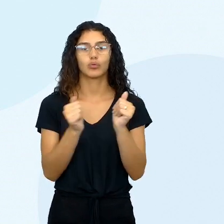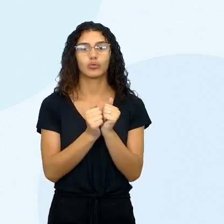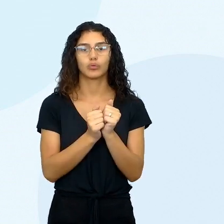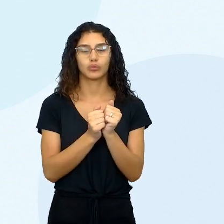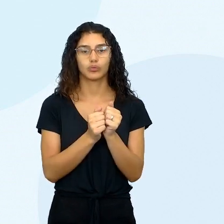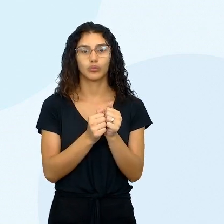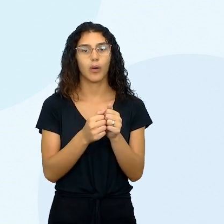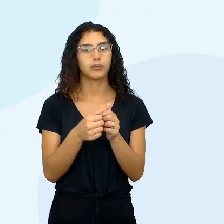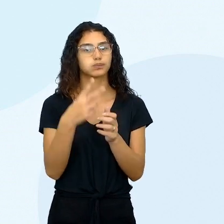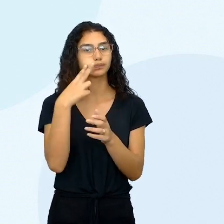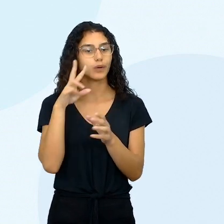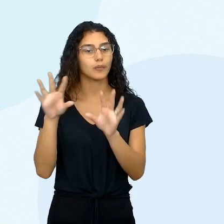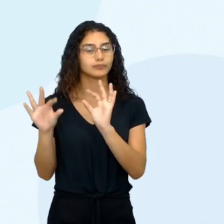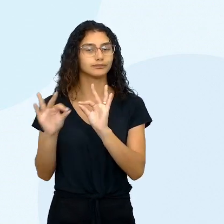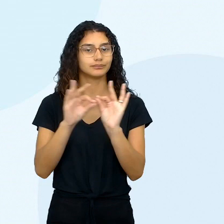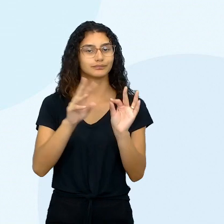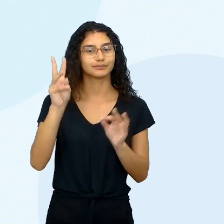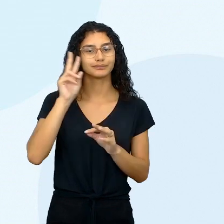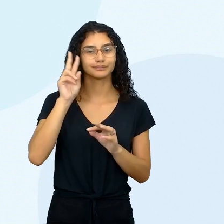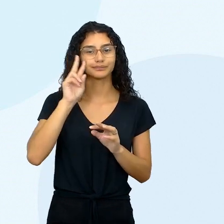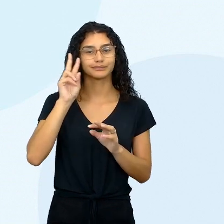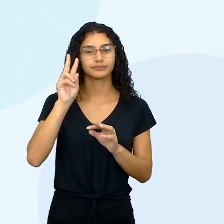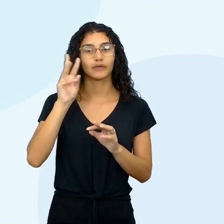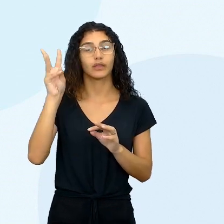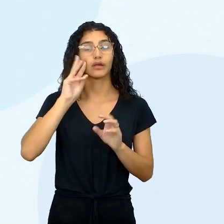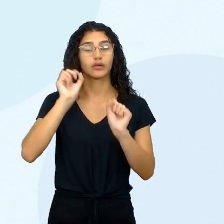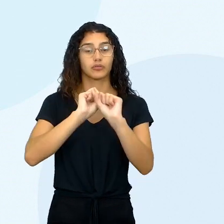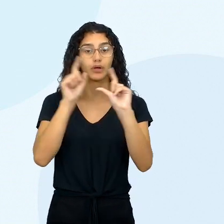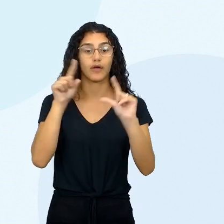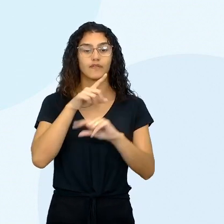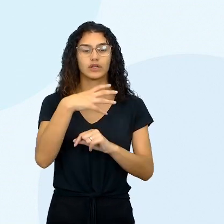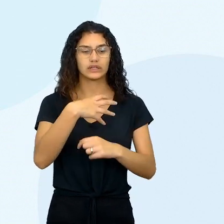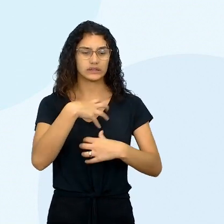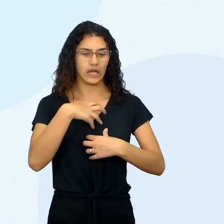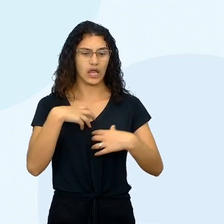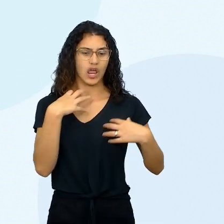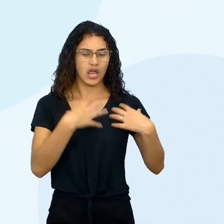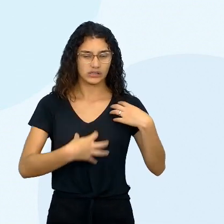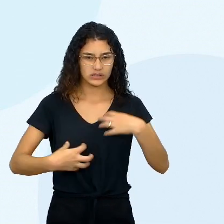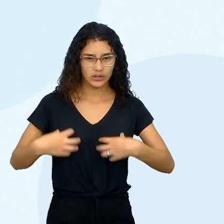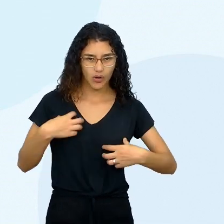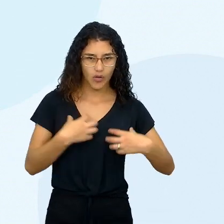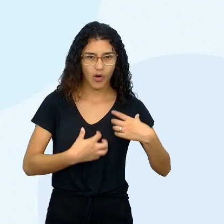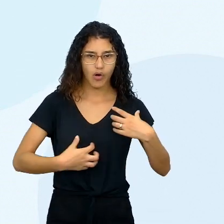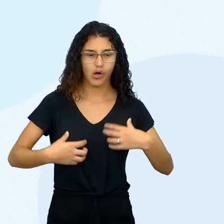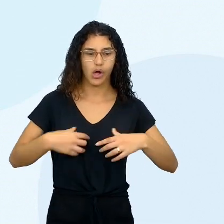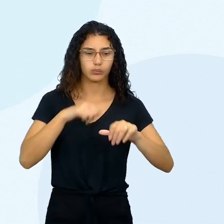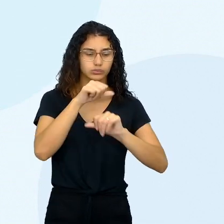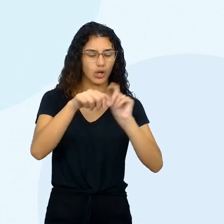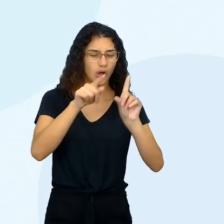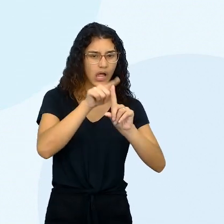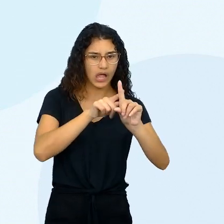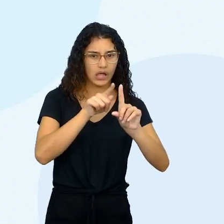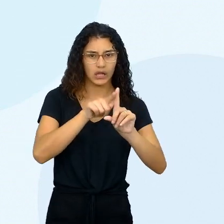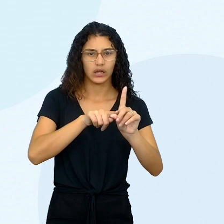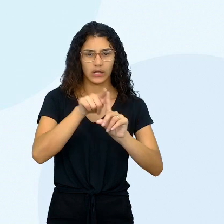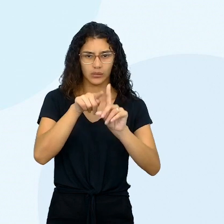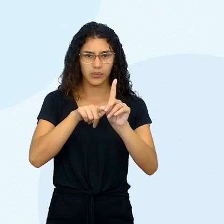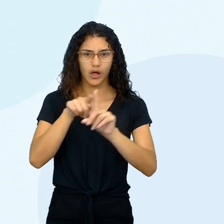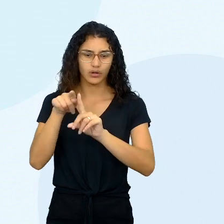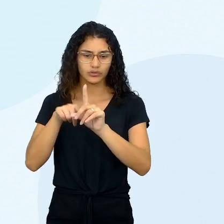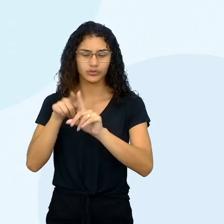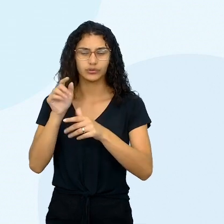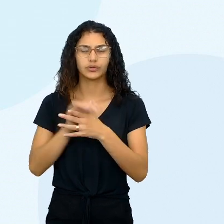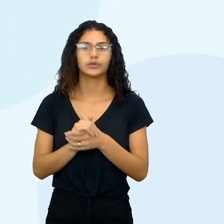de me escutar nessa terça-feira de manhã. Você se sente ansioso ou ansiosa em relação às mudanças